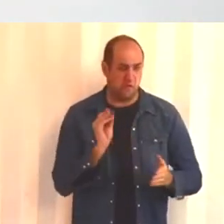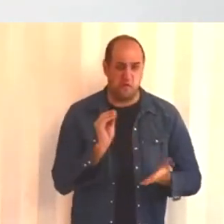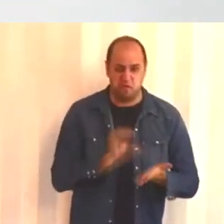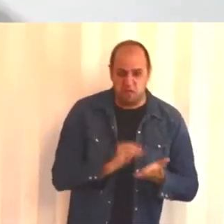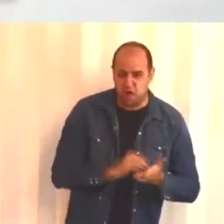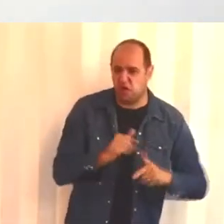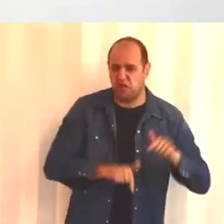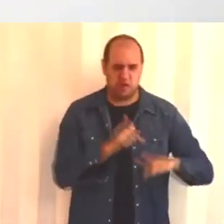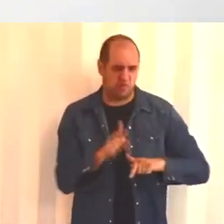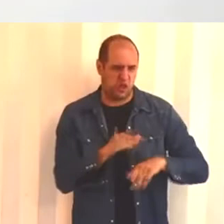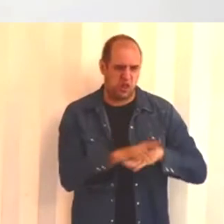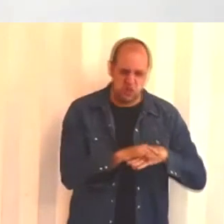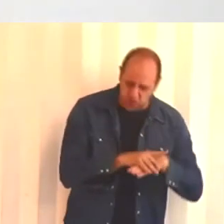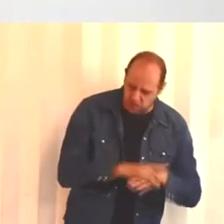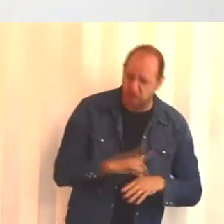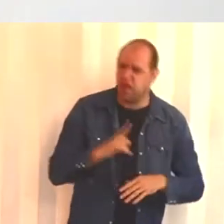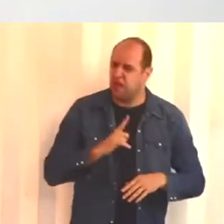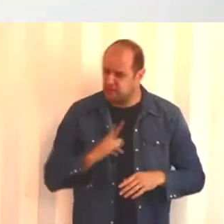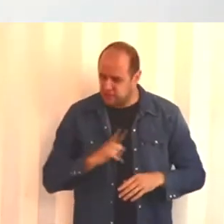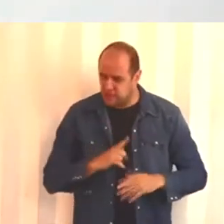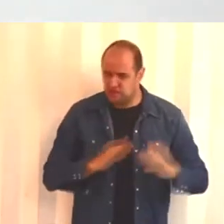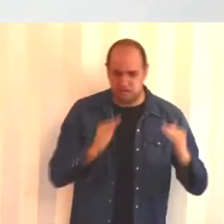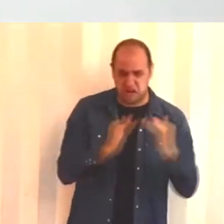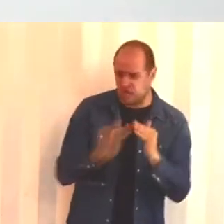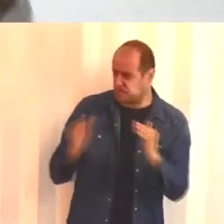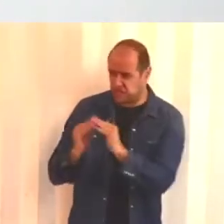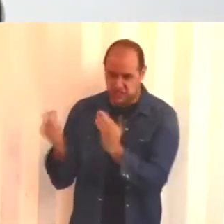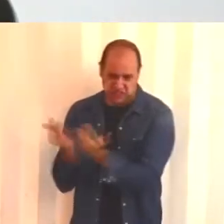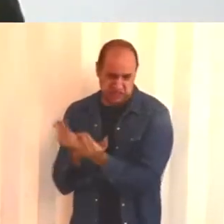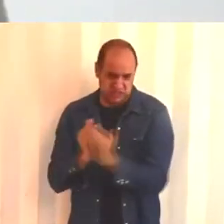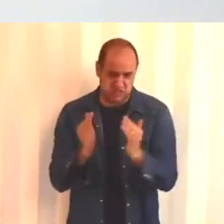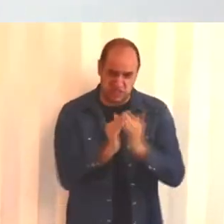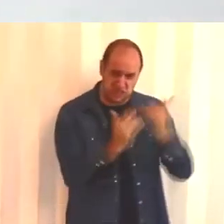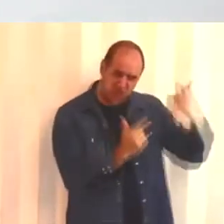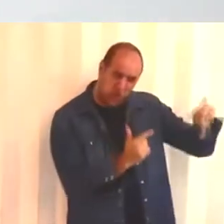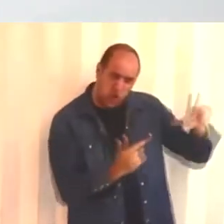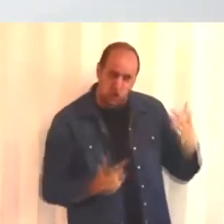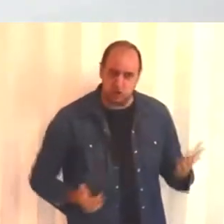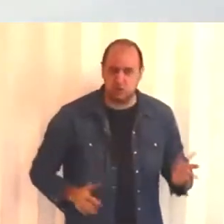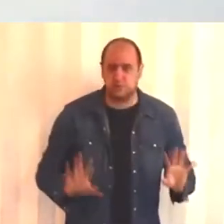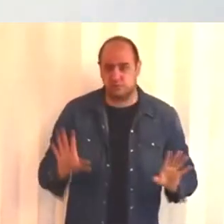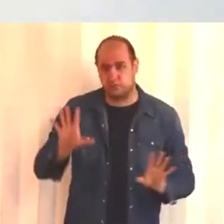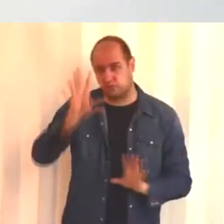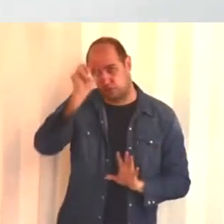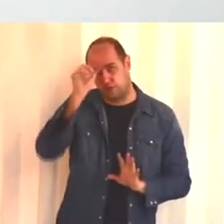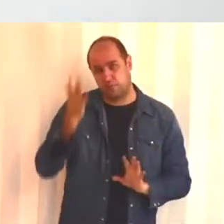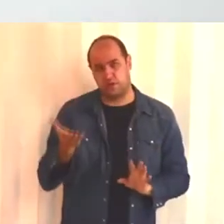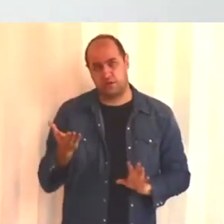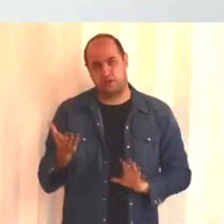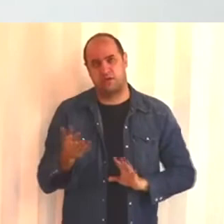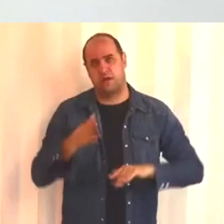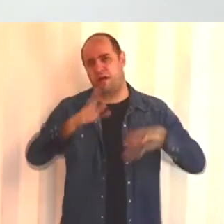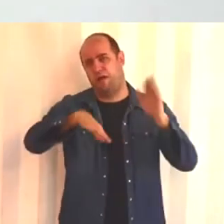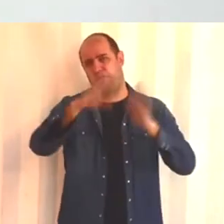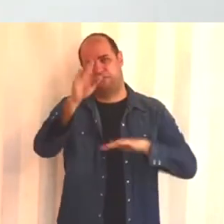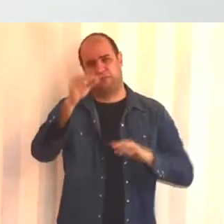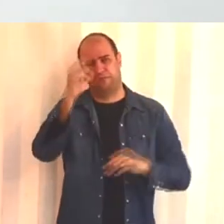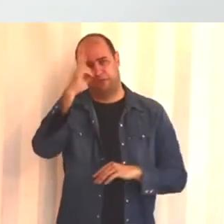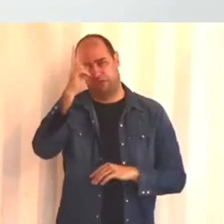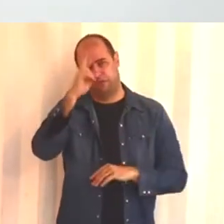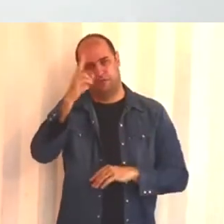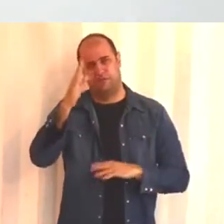casa, a doença chega na minha casa e chega na casa do crente também, porque segundo o que a gente aprende, né? Porque a teologia da prosperidade diz outra